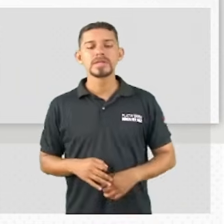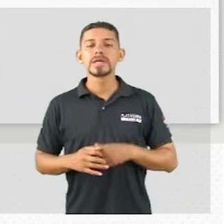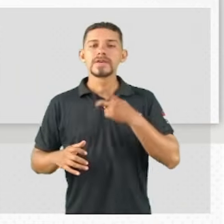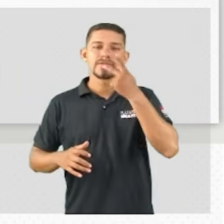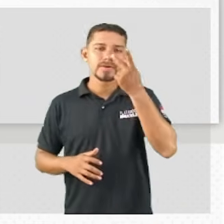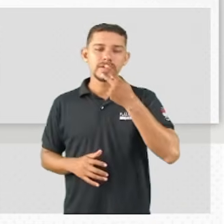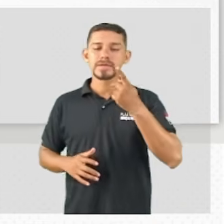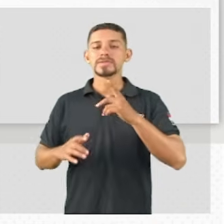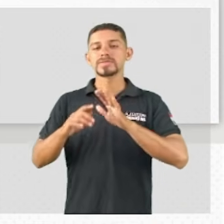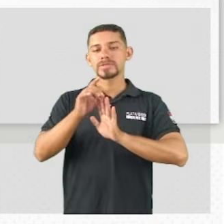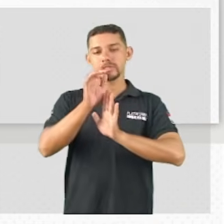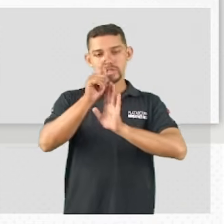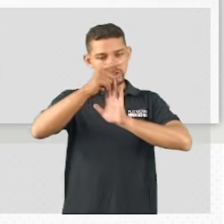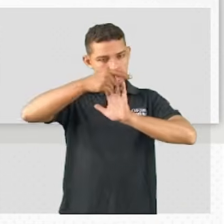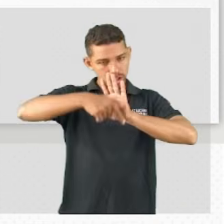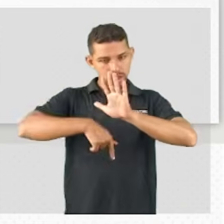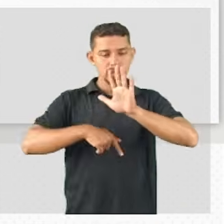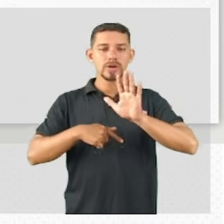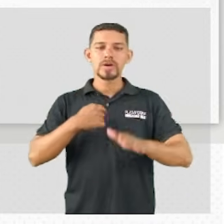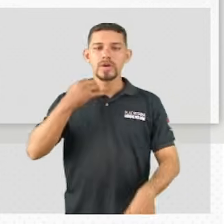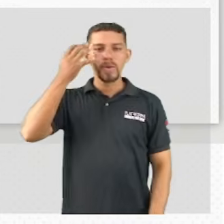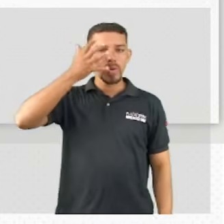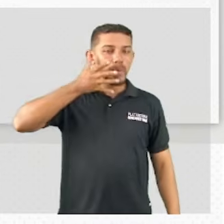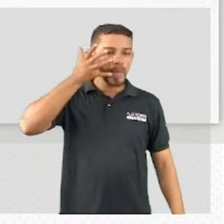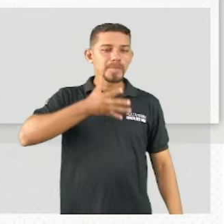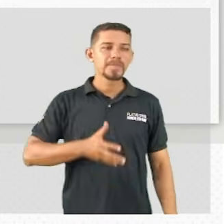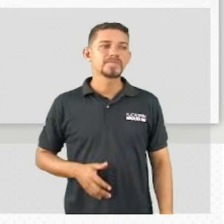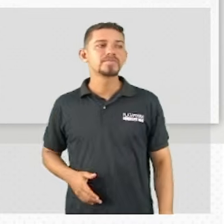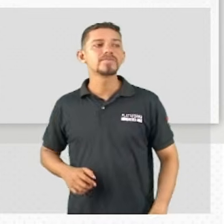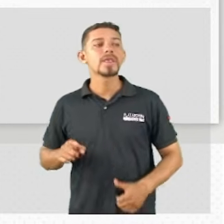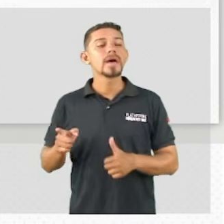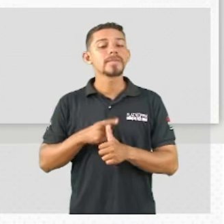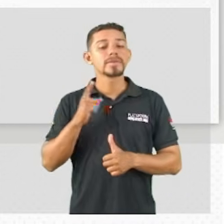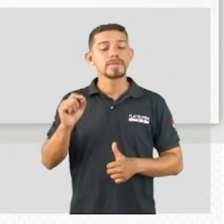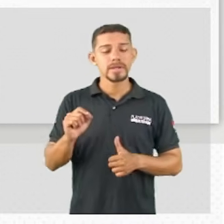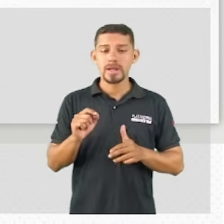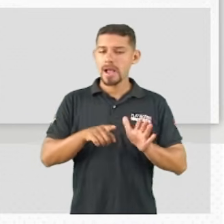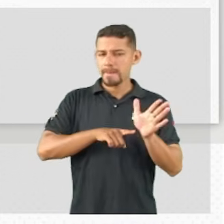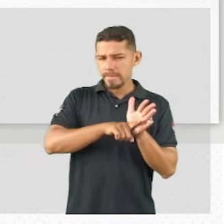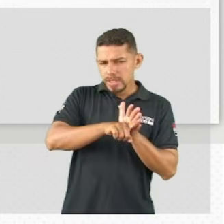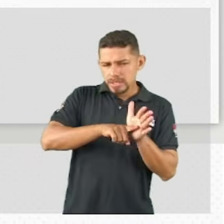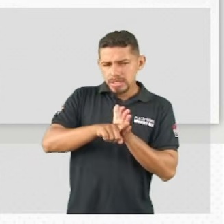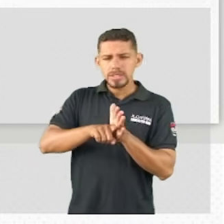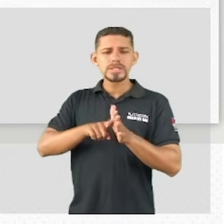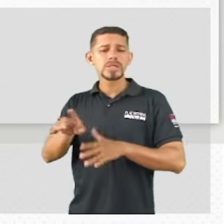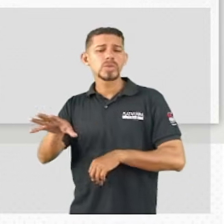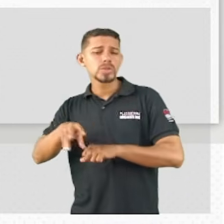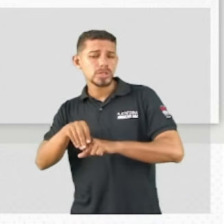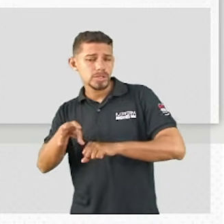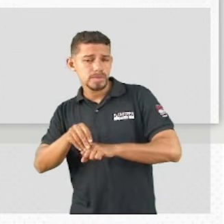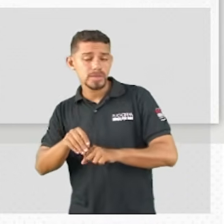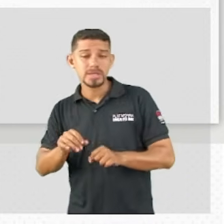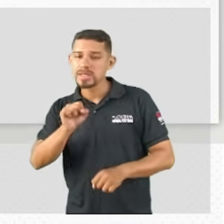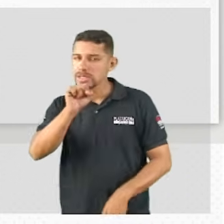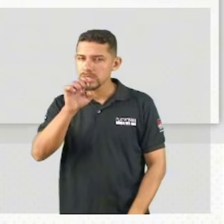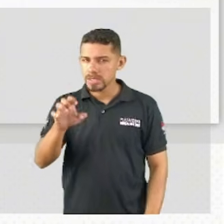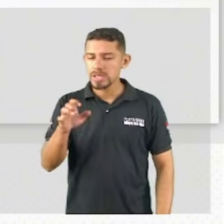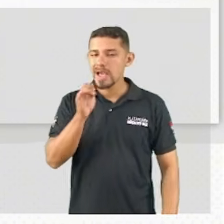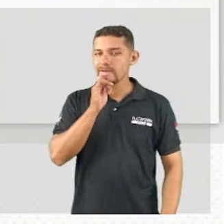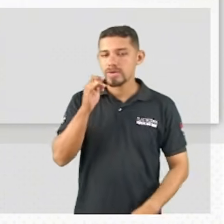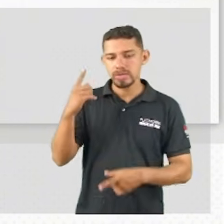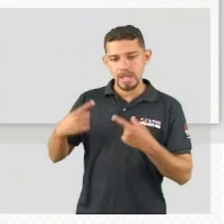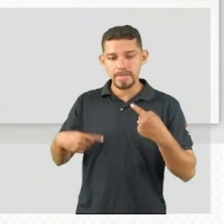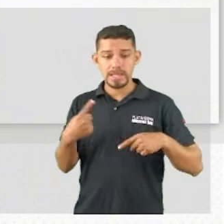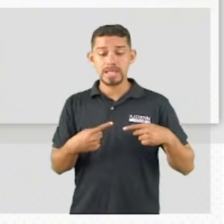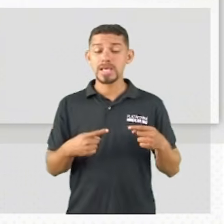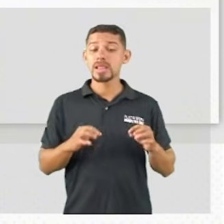desse gênero oral, debate regrado. A primeira dela é pesquisa e conhecimento, né? Se eu vou debater sobre